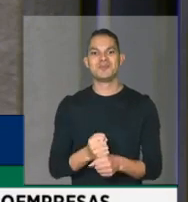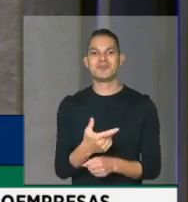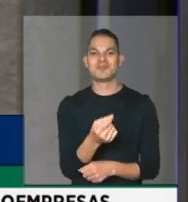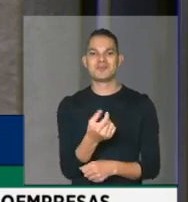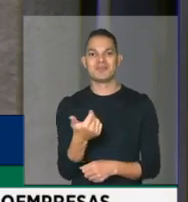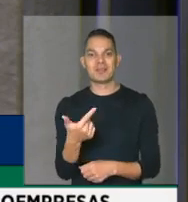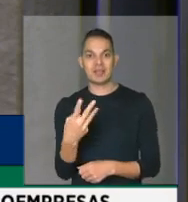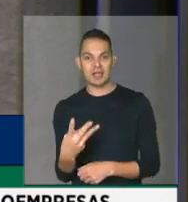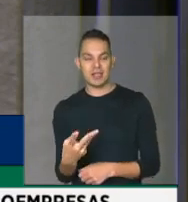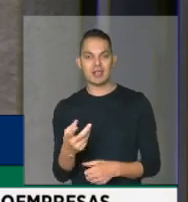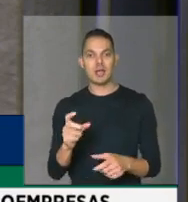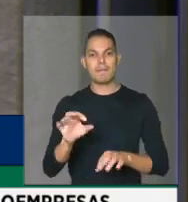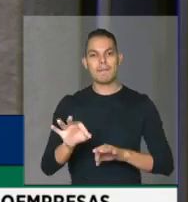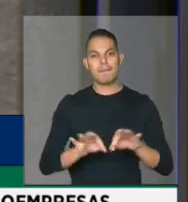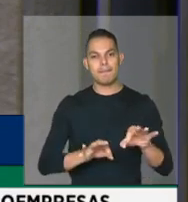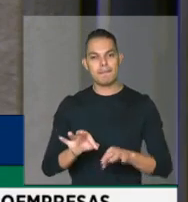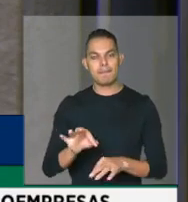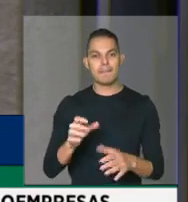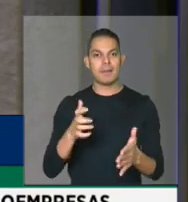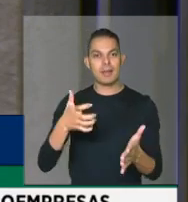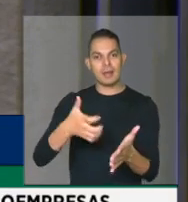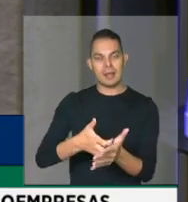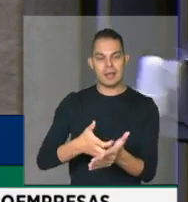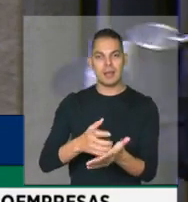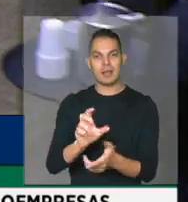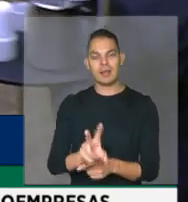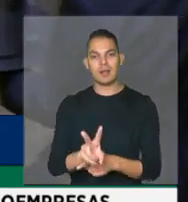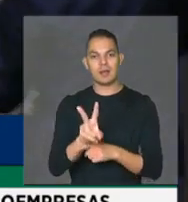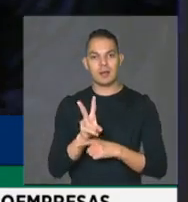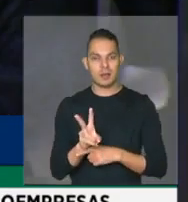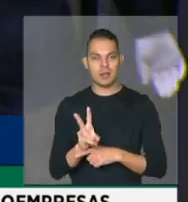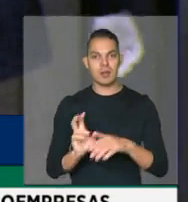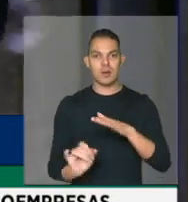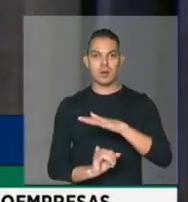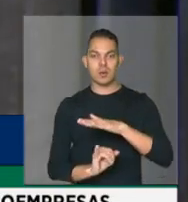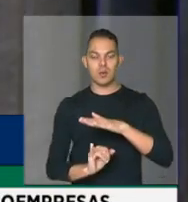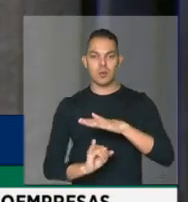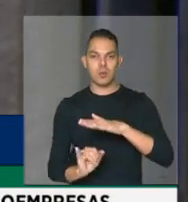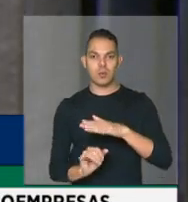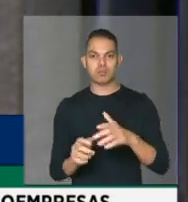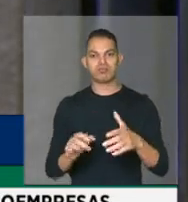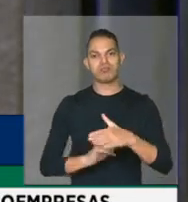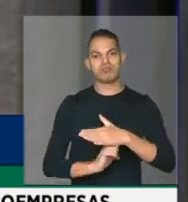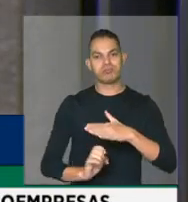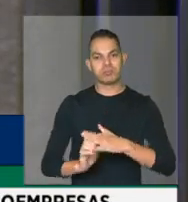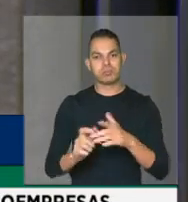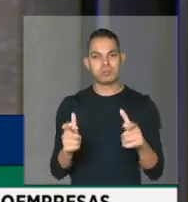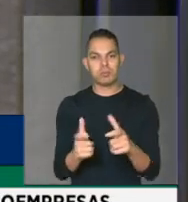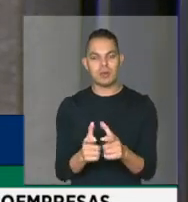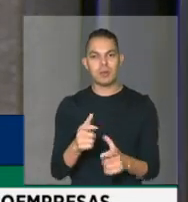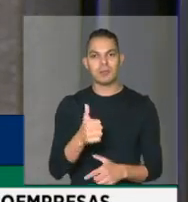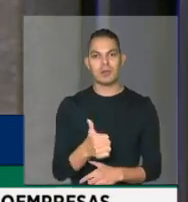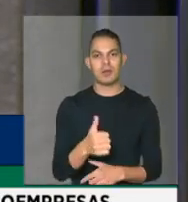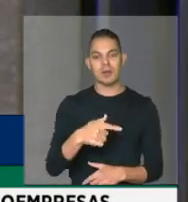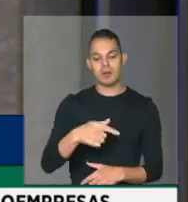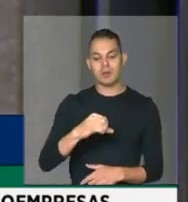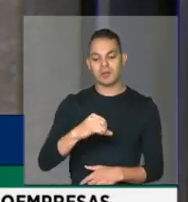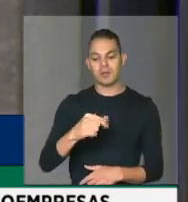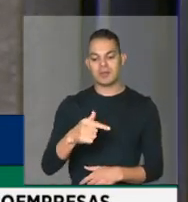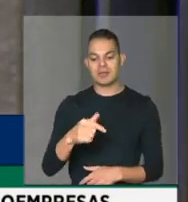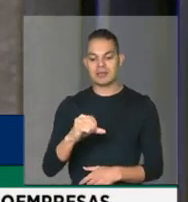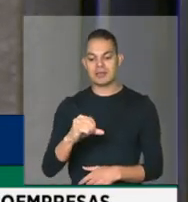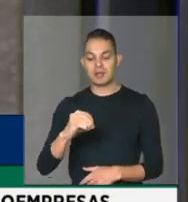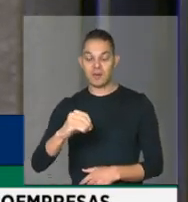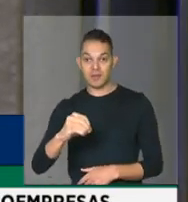10.735/2003, Operações de Crédito destinadas à população de baixa renda e microempreendedores e 9.790 de 99, Lei